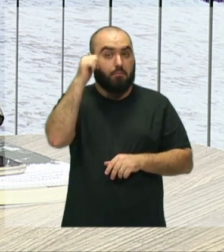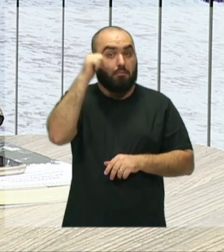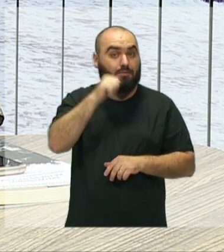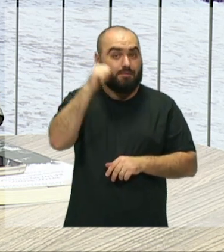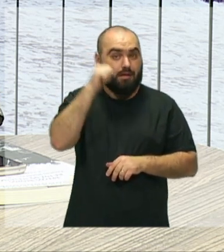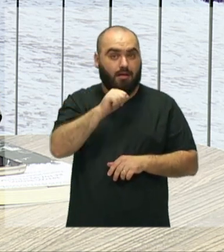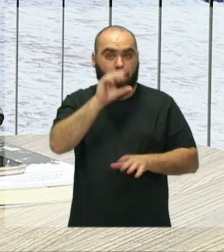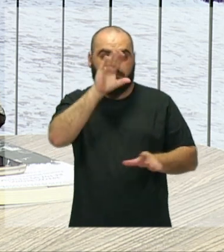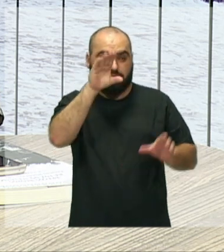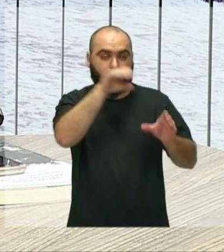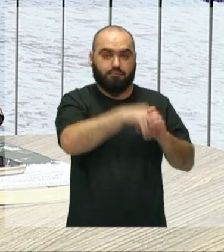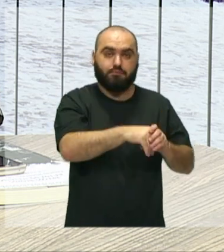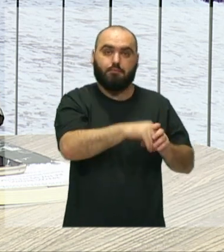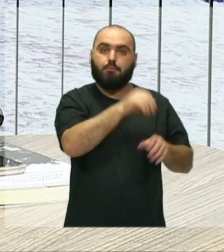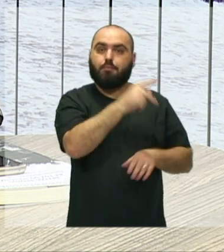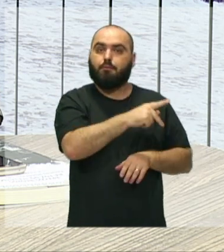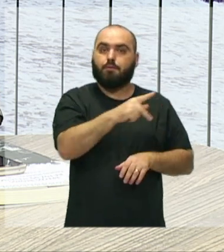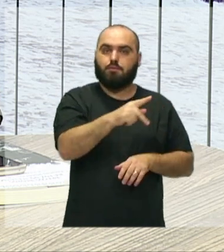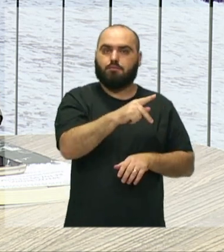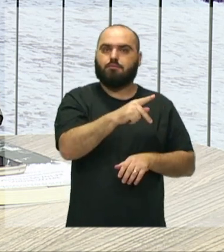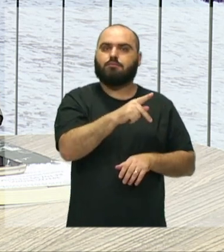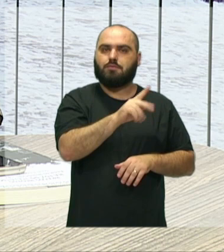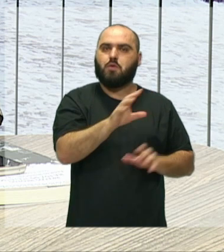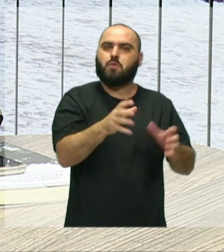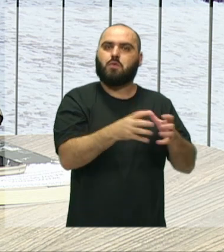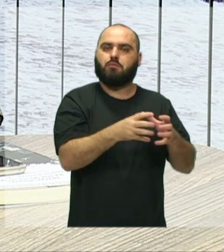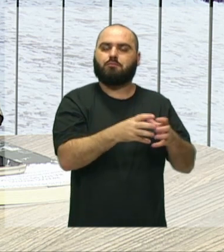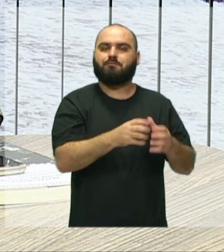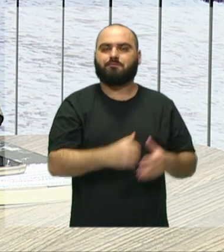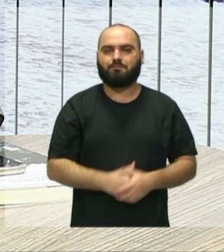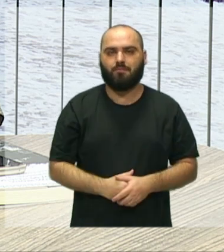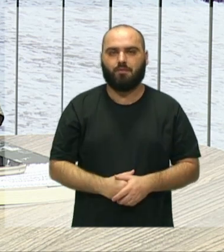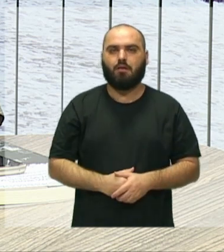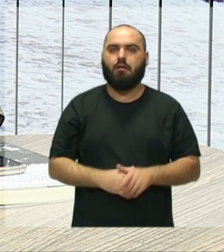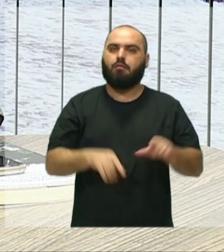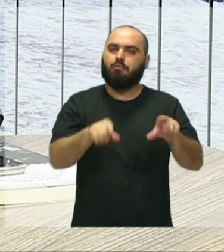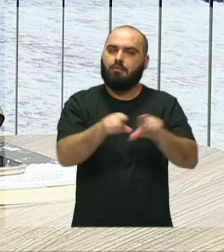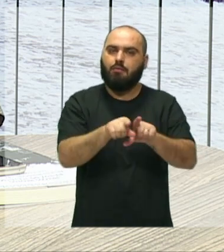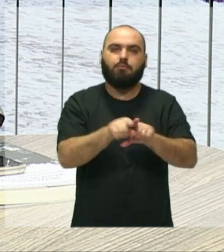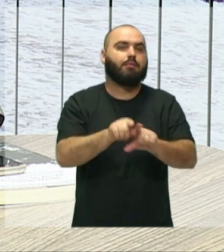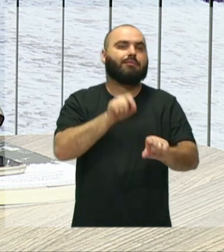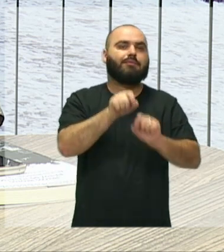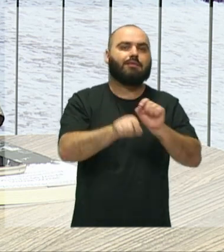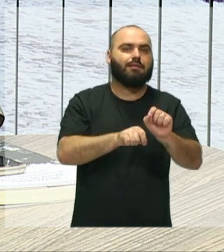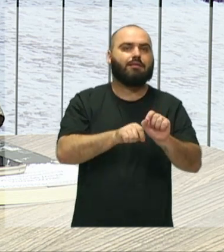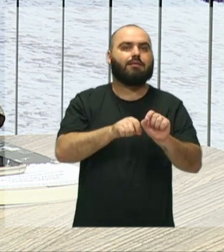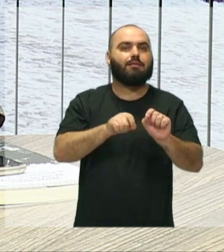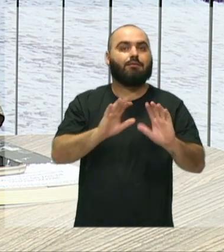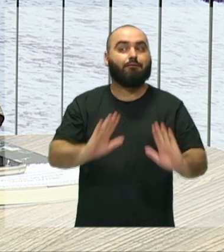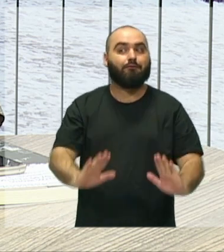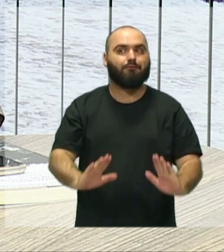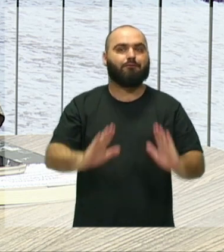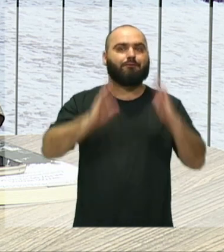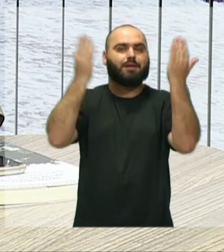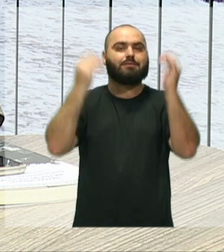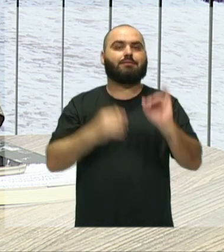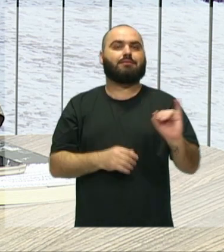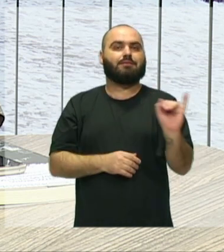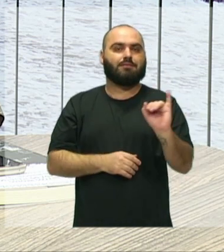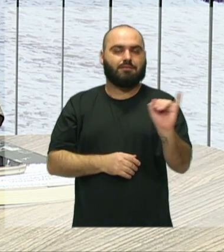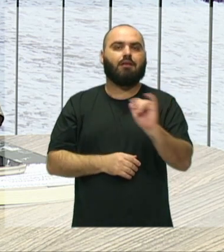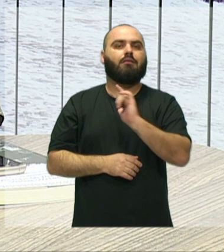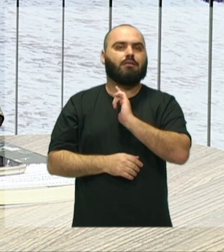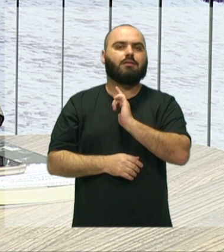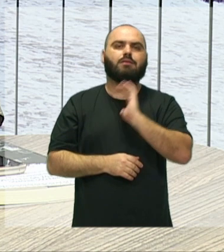mulheres educadoras. E também nós lutamos muito para o resgate de uma festa aqui, que é uma